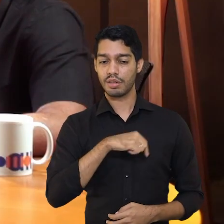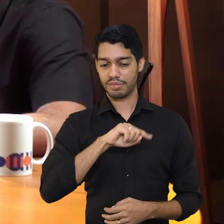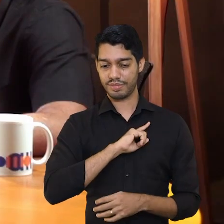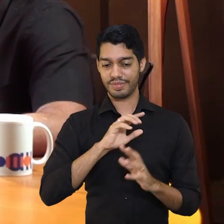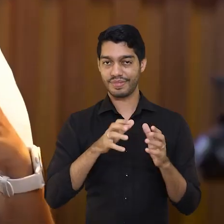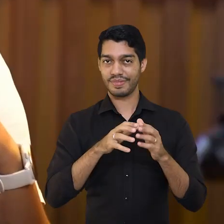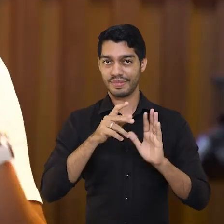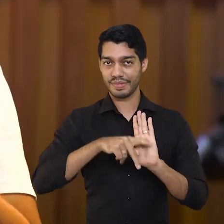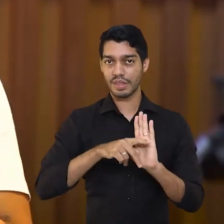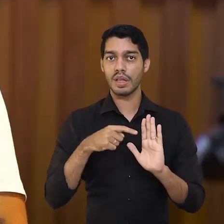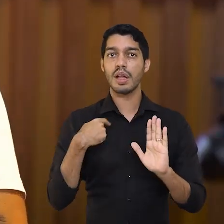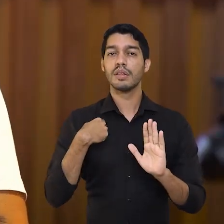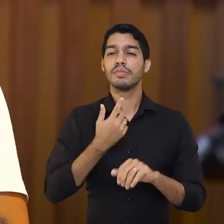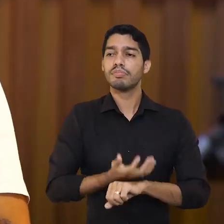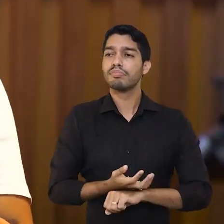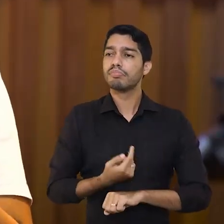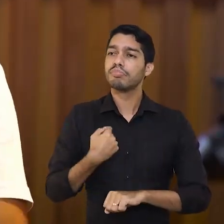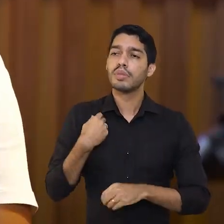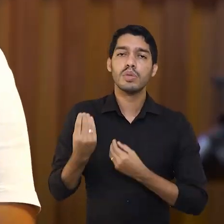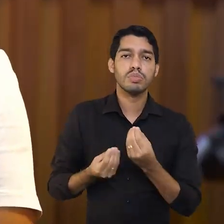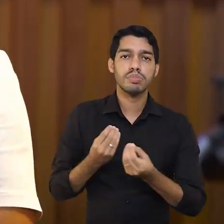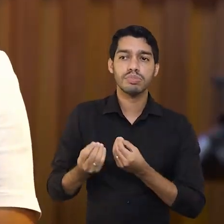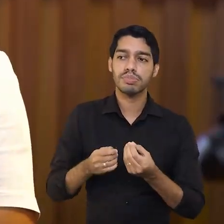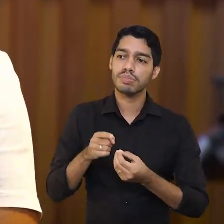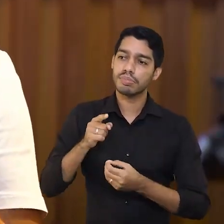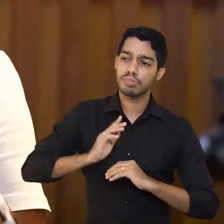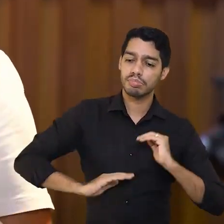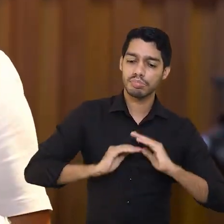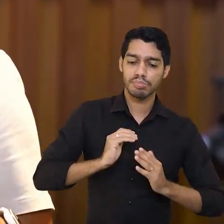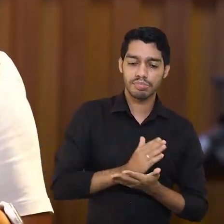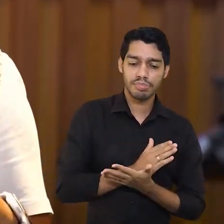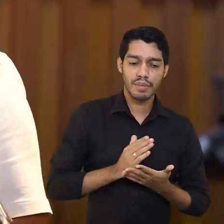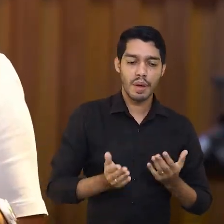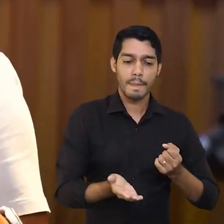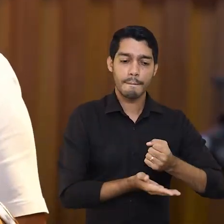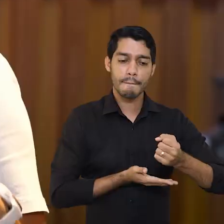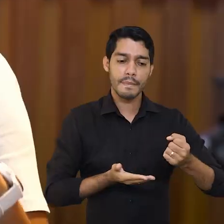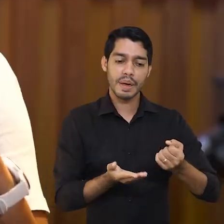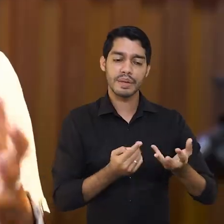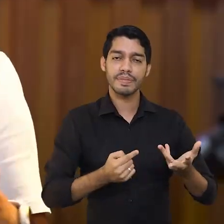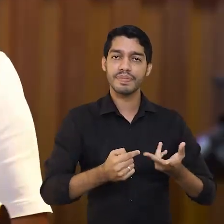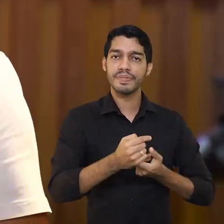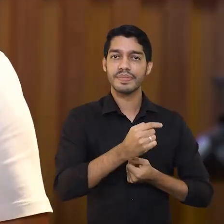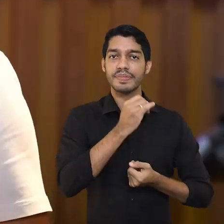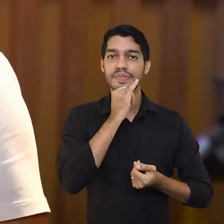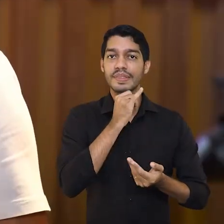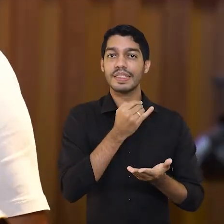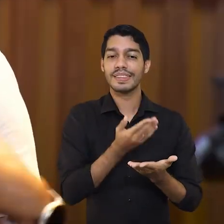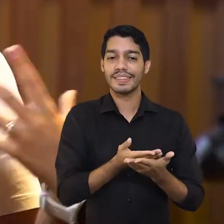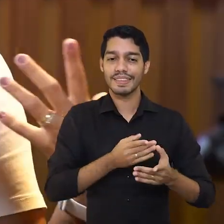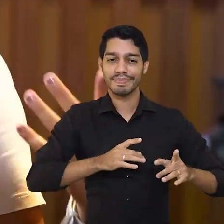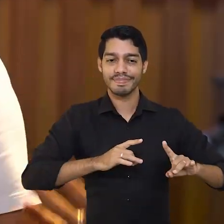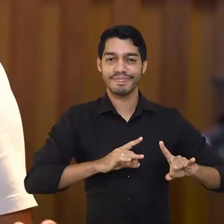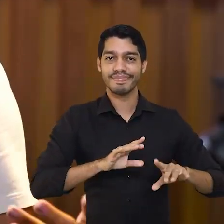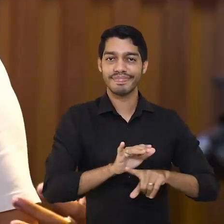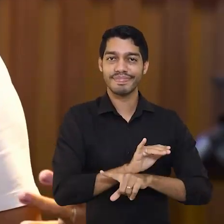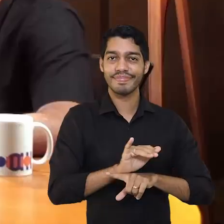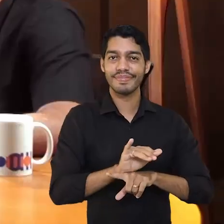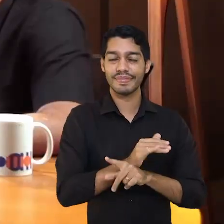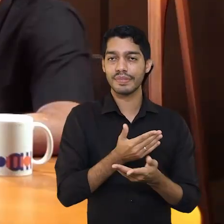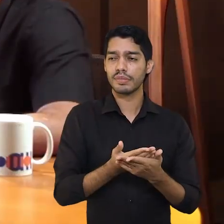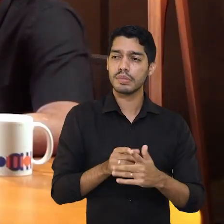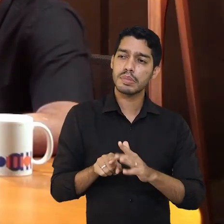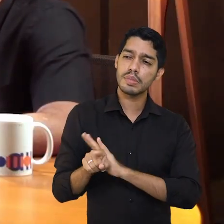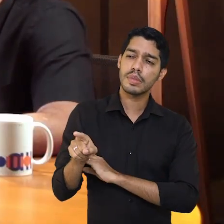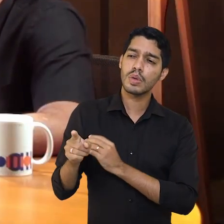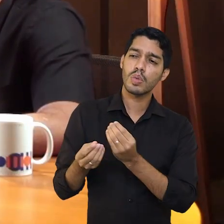esse aluno, como que a gente precisa, às vezes, voltar para habilidades que são muito básicas, como, por exemplo, técnicas de estudo. Como que você estuda?